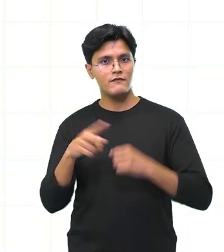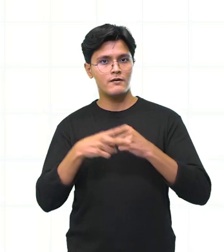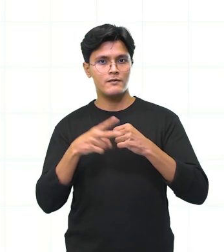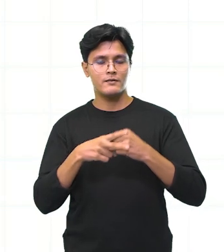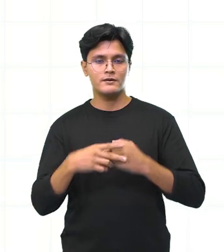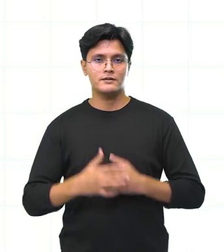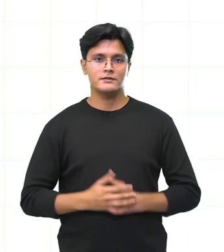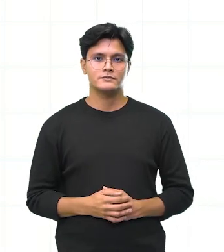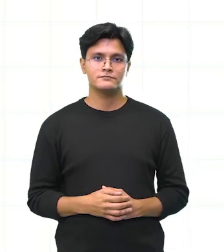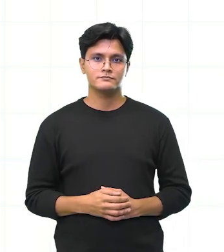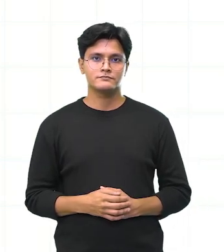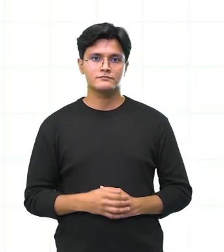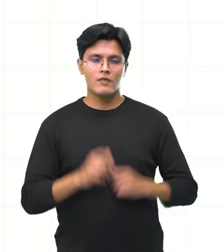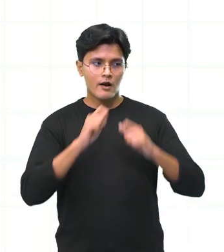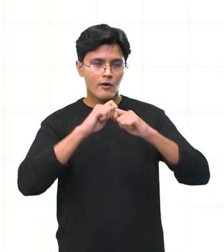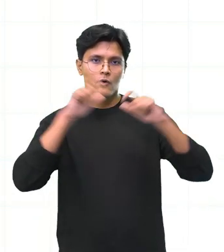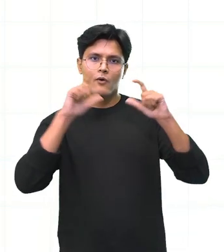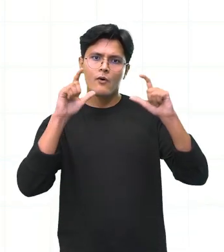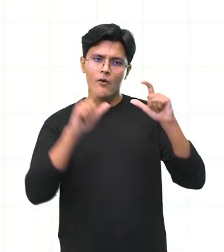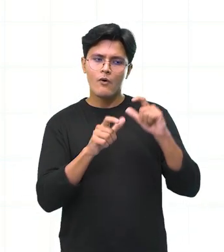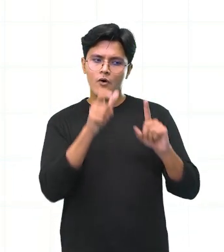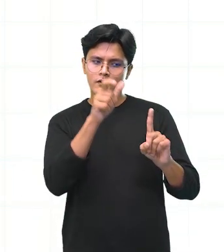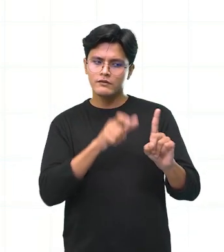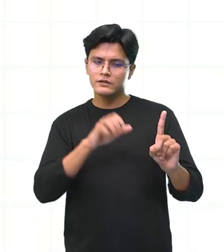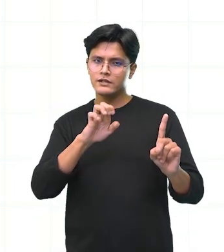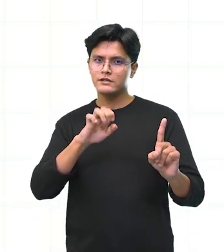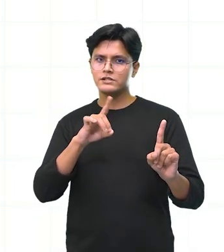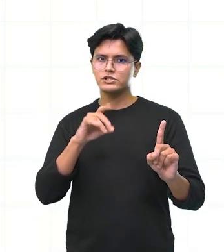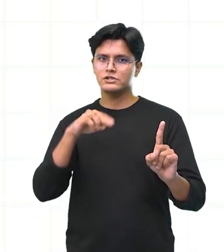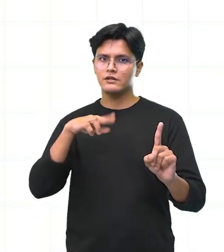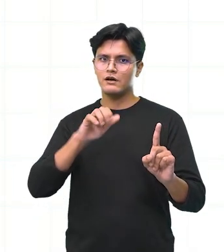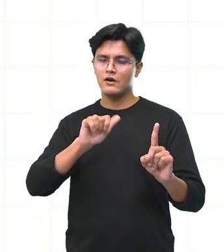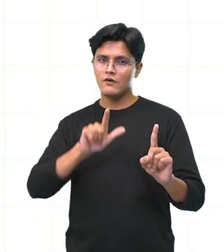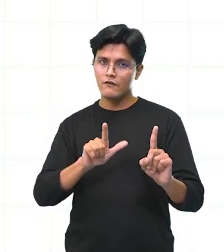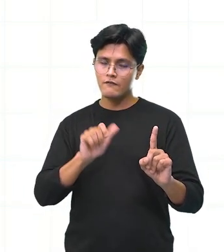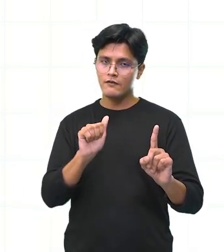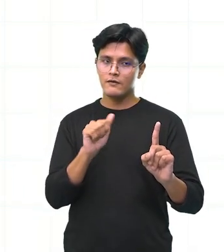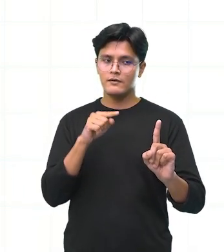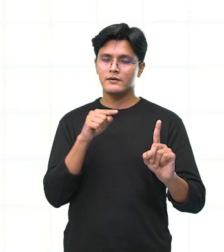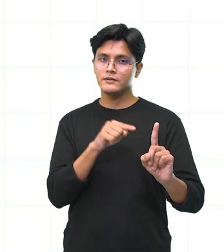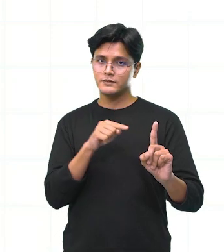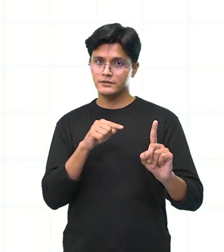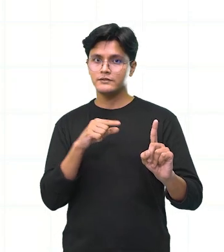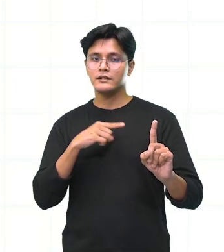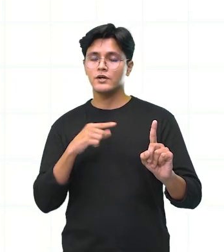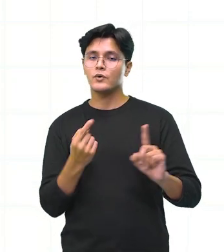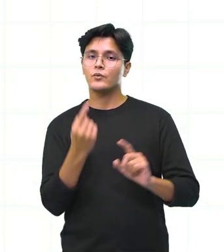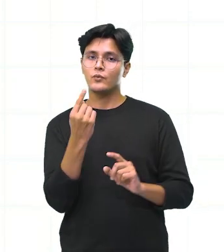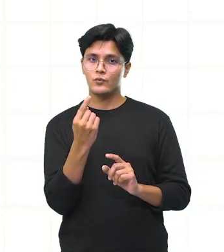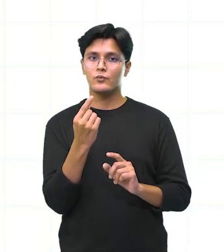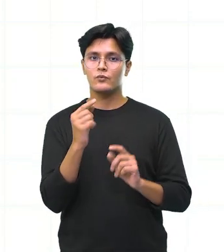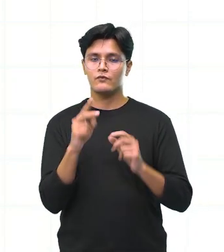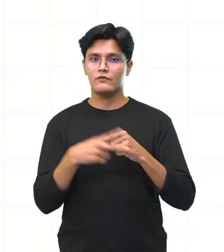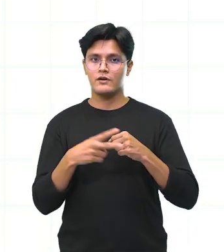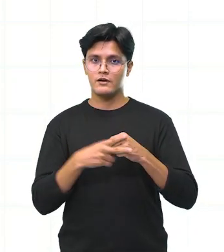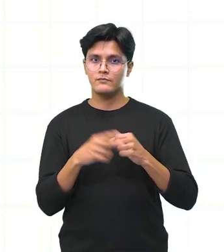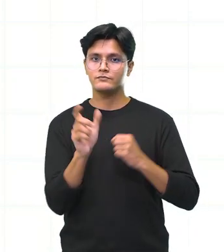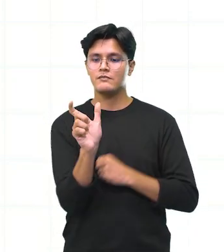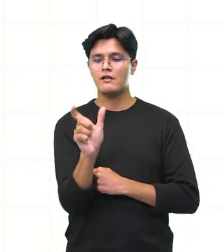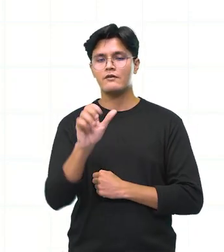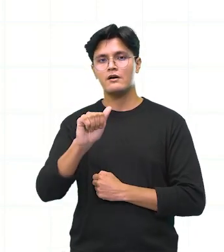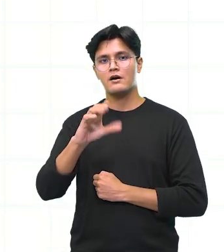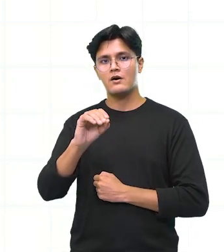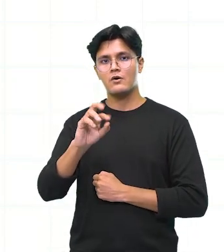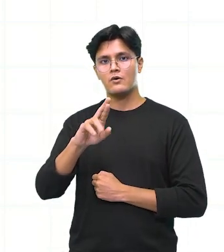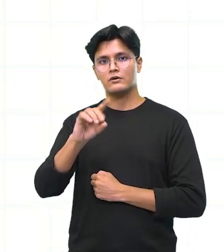Acorda, dona Edinalva. Eu tenho aqui também apenas um verbo, ó. O verbo acordar.